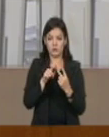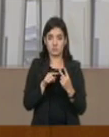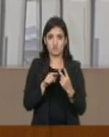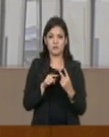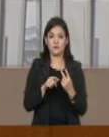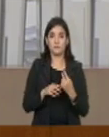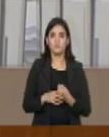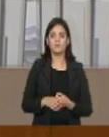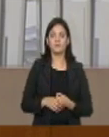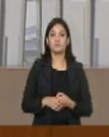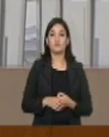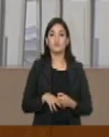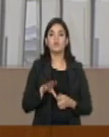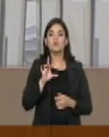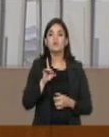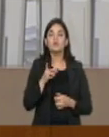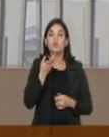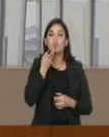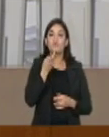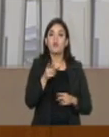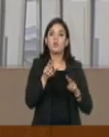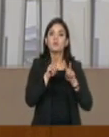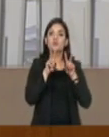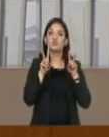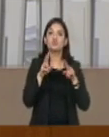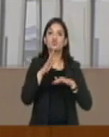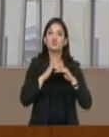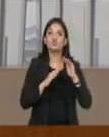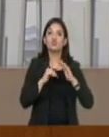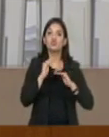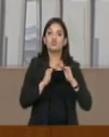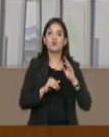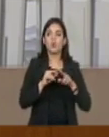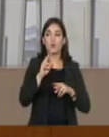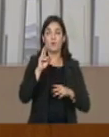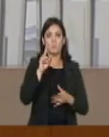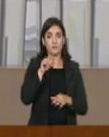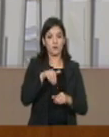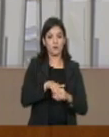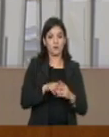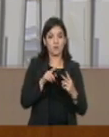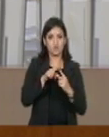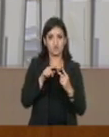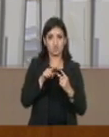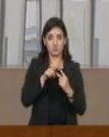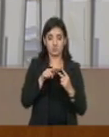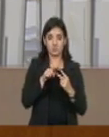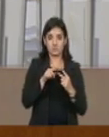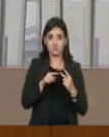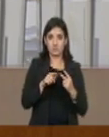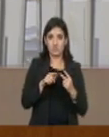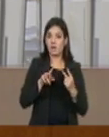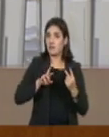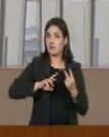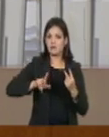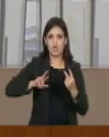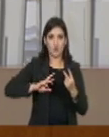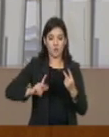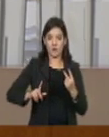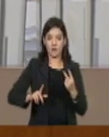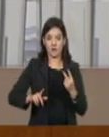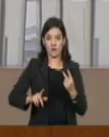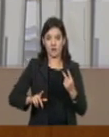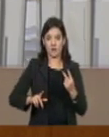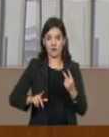Avasca. Estou abordando o voto dele nesses dois casos, e o voto dele nesses dois casos não fez menção